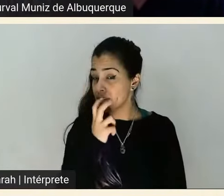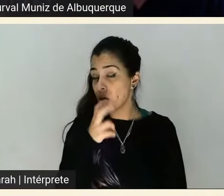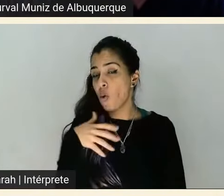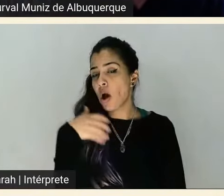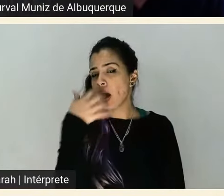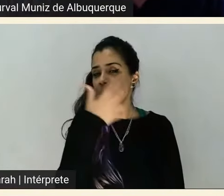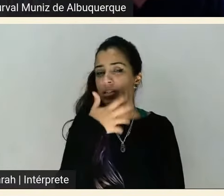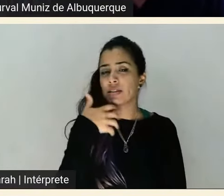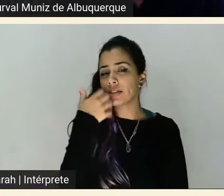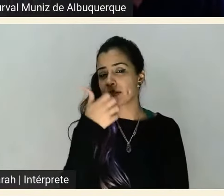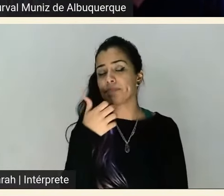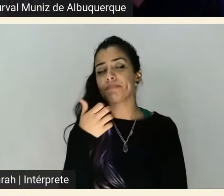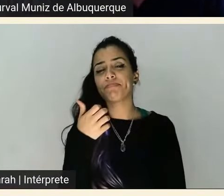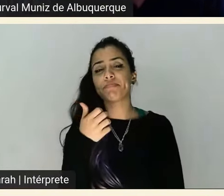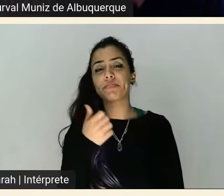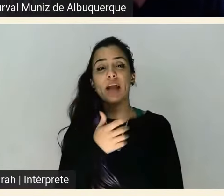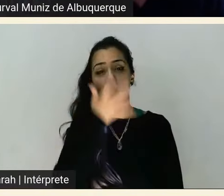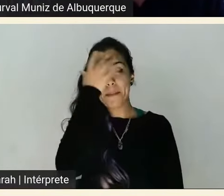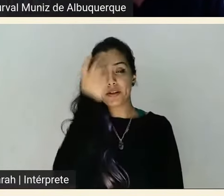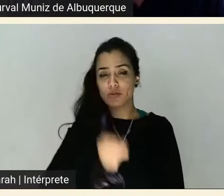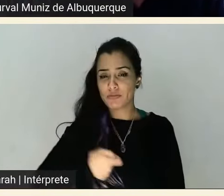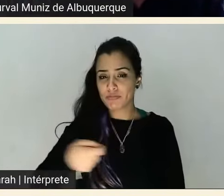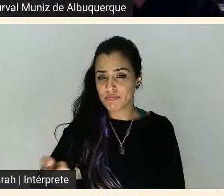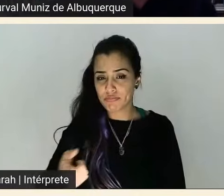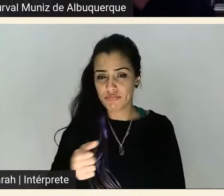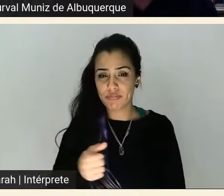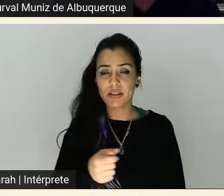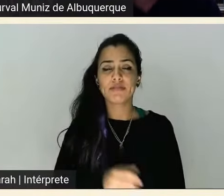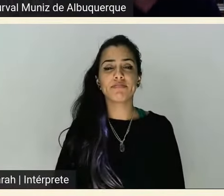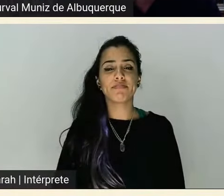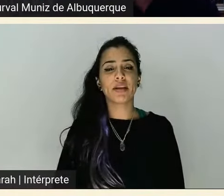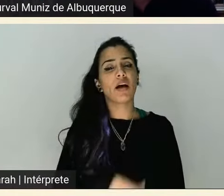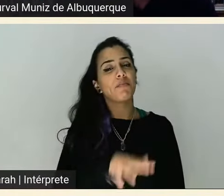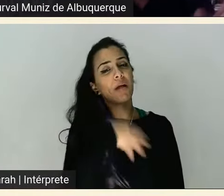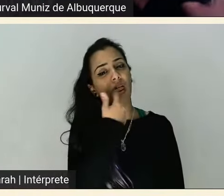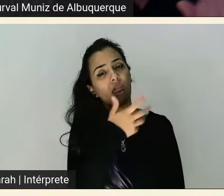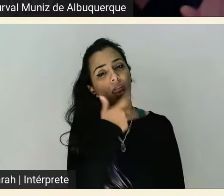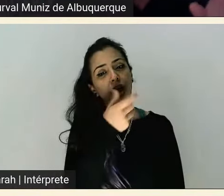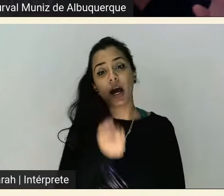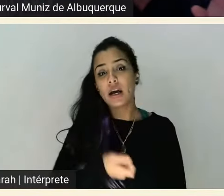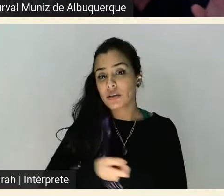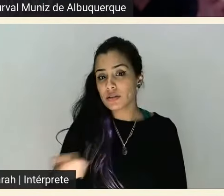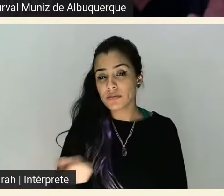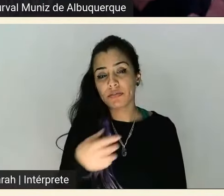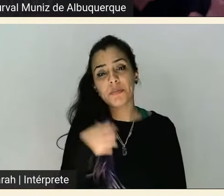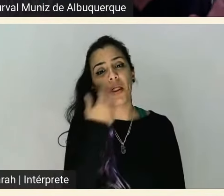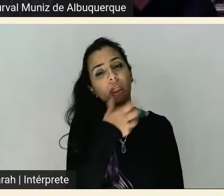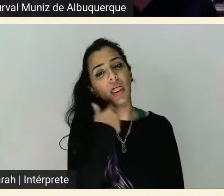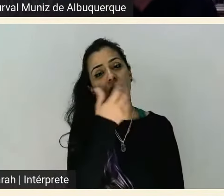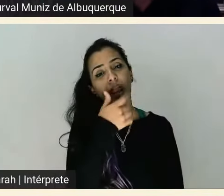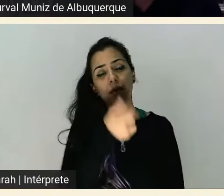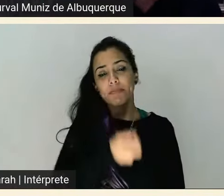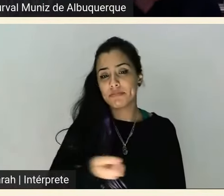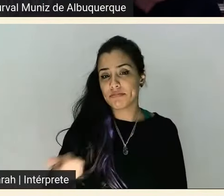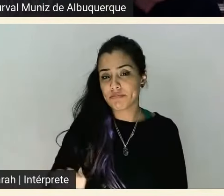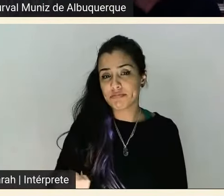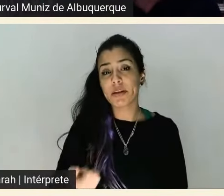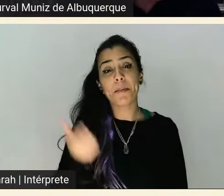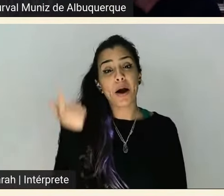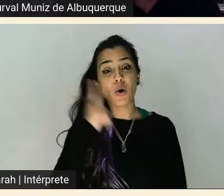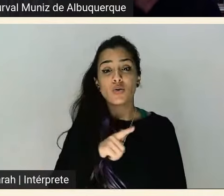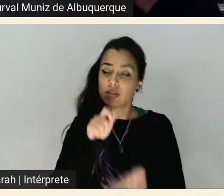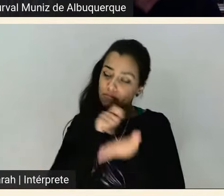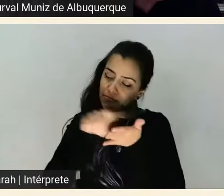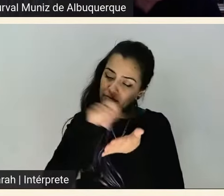moeda para o cego repetir o que ele está cantando para poder ser anotado, né? E a descrição física que